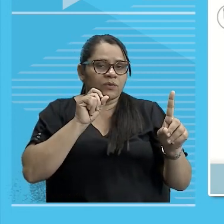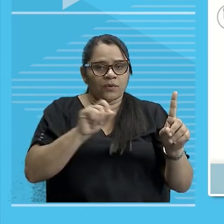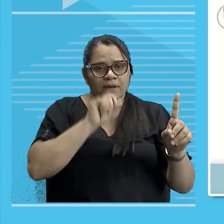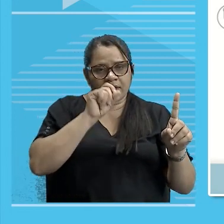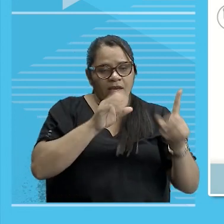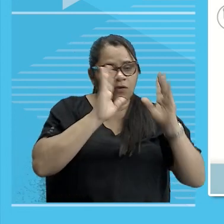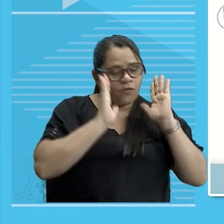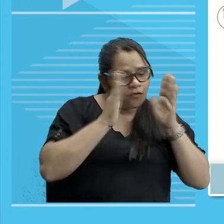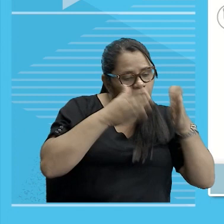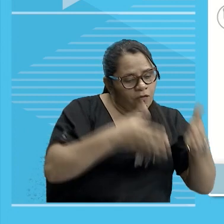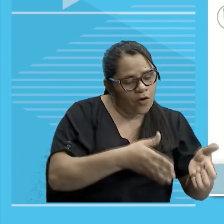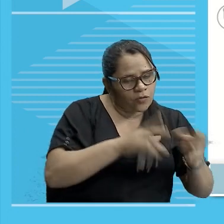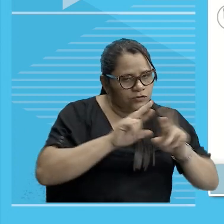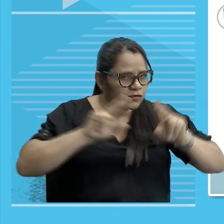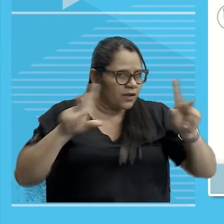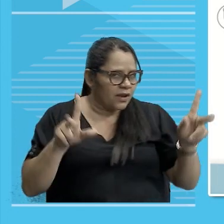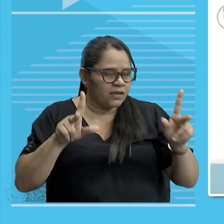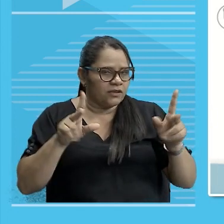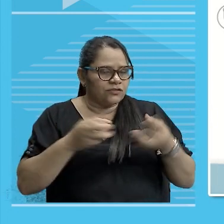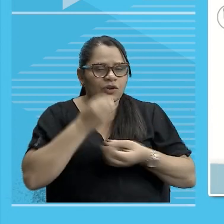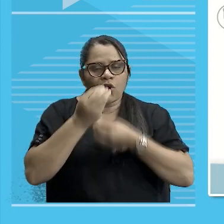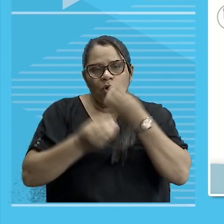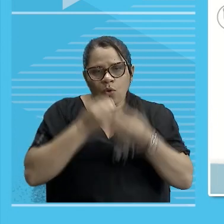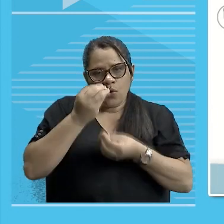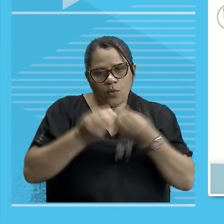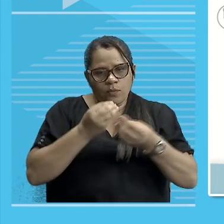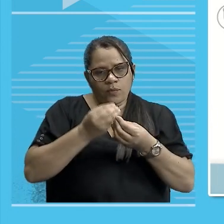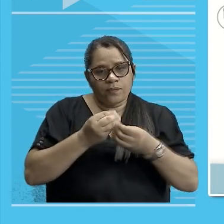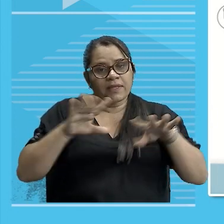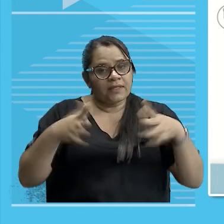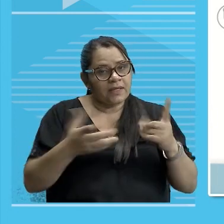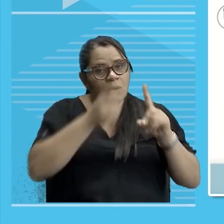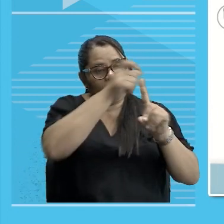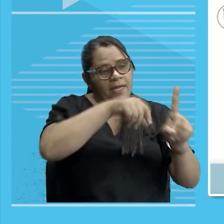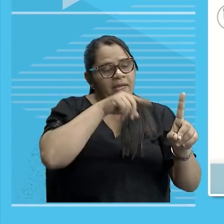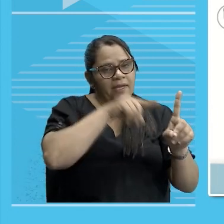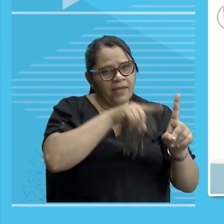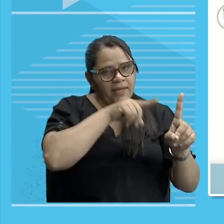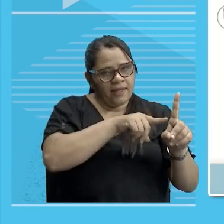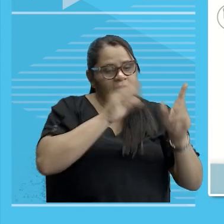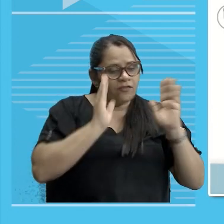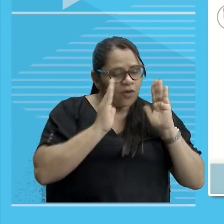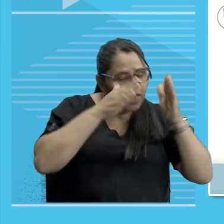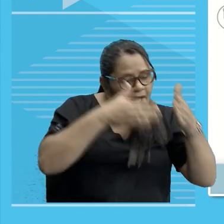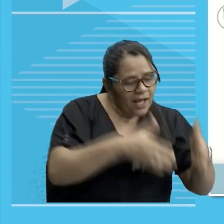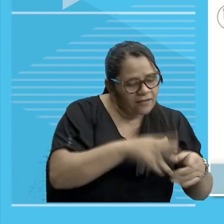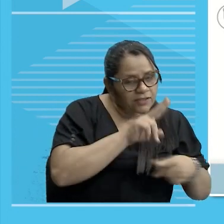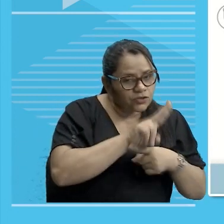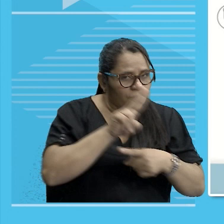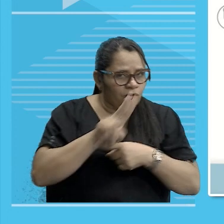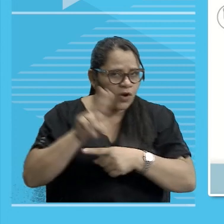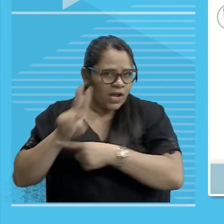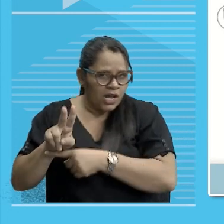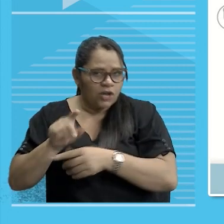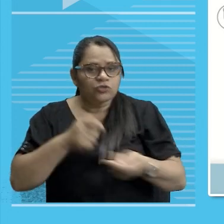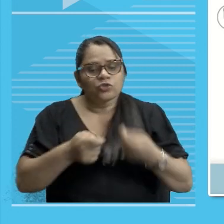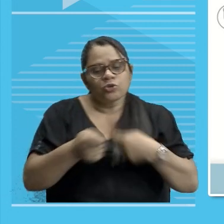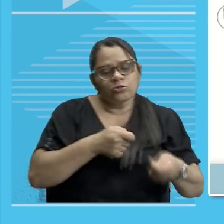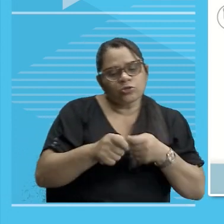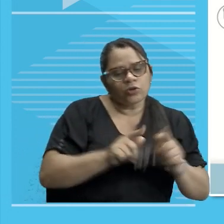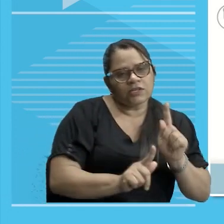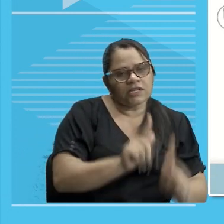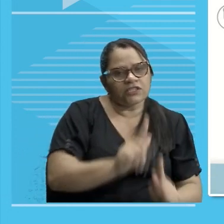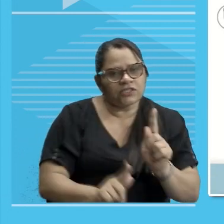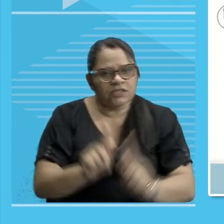um foco diferente então David focava na inspeção no controle estatístico a